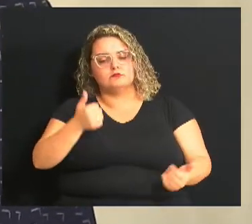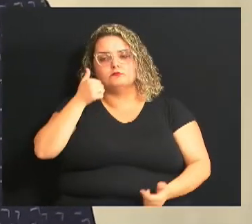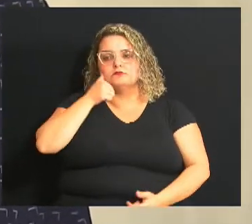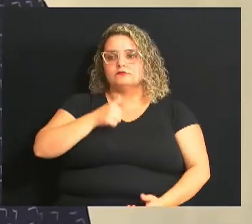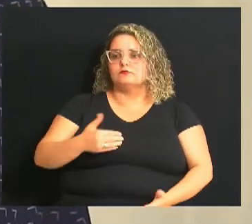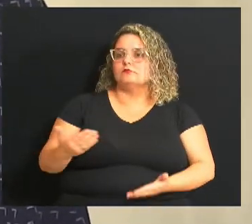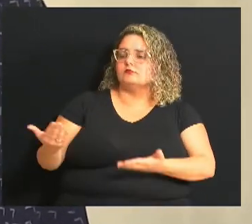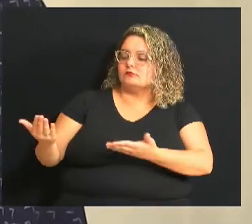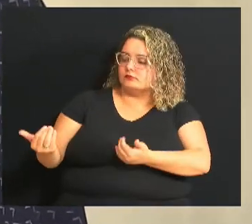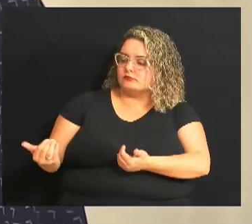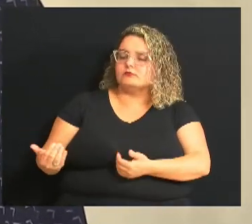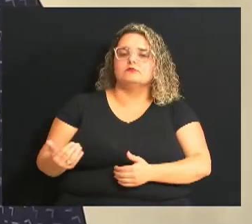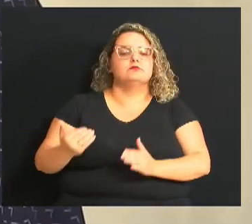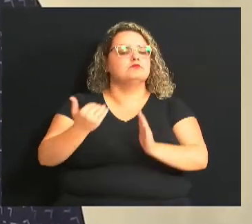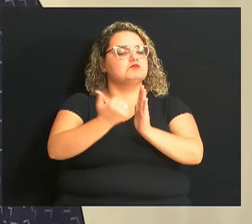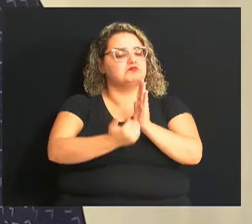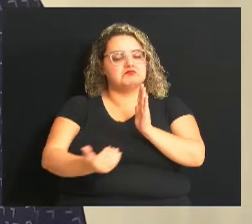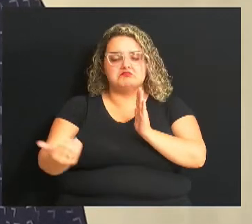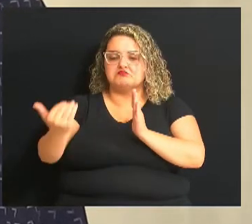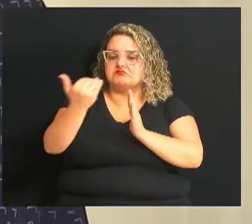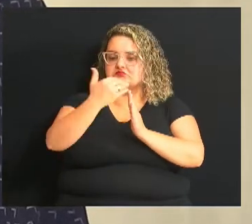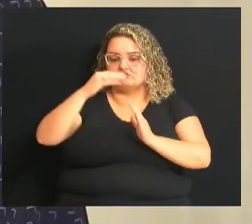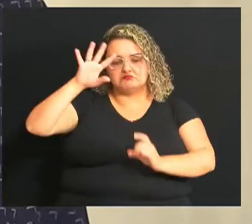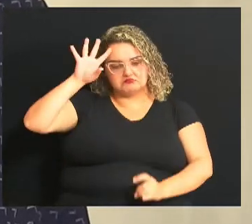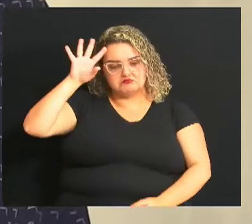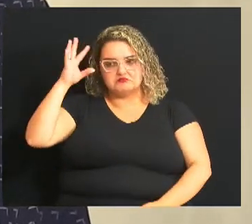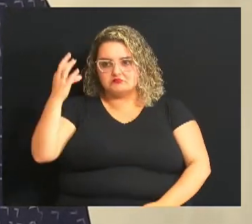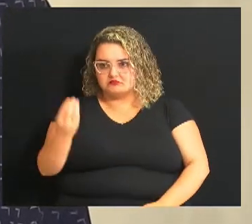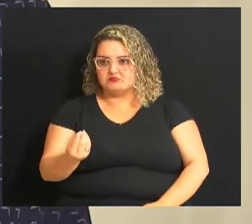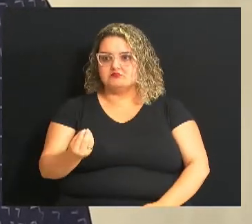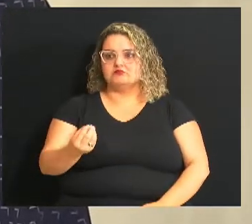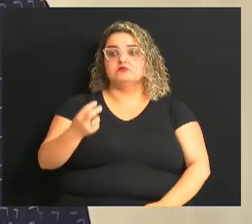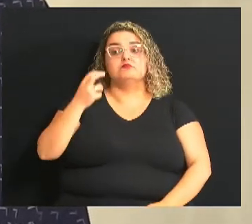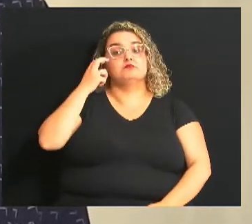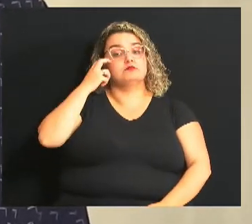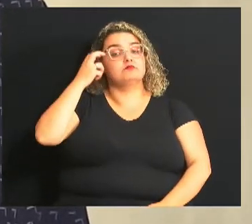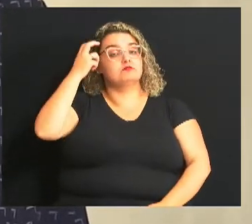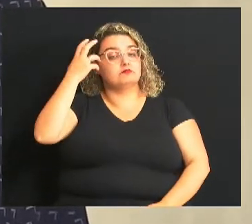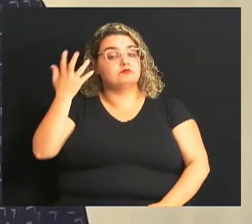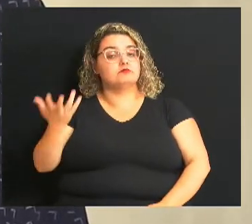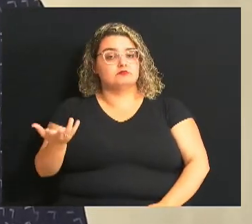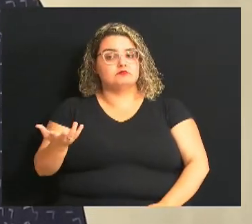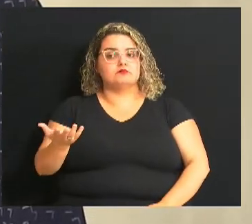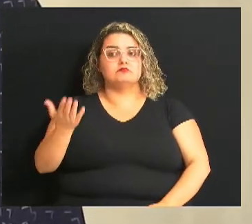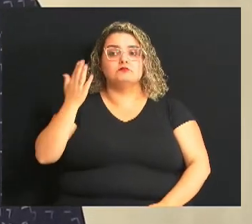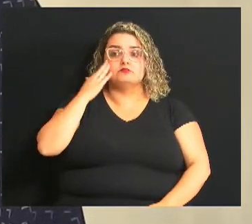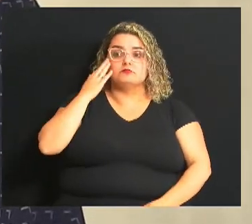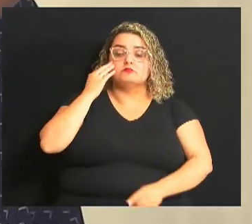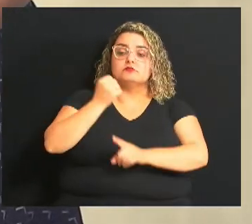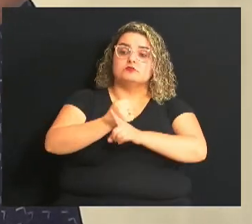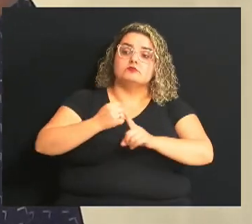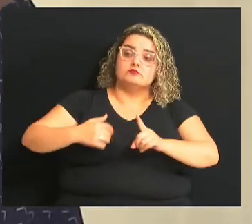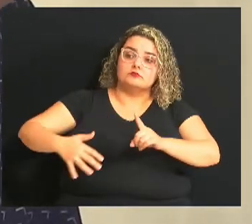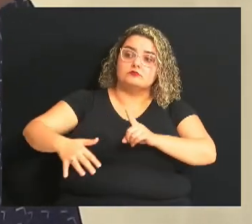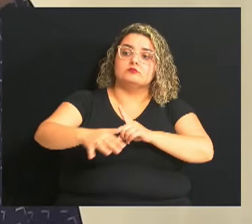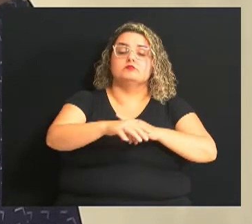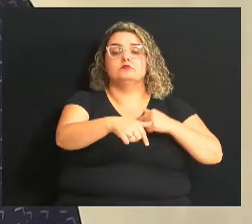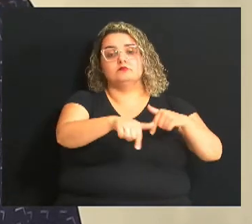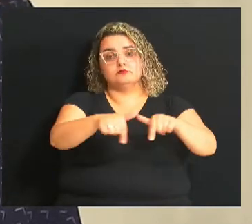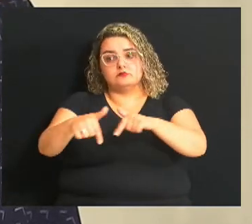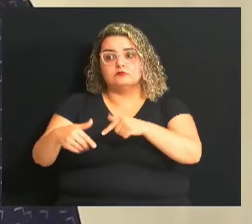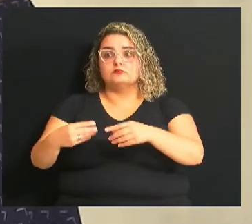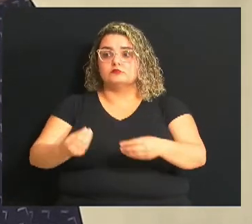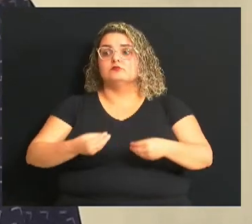estão plenos, com conhecimento e sabendo a sociedade que vocês estão trabalhando e